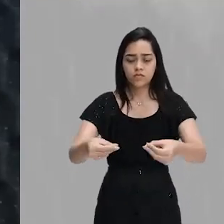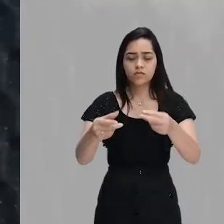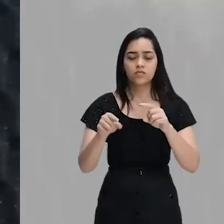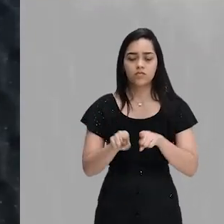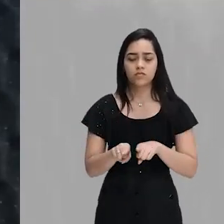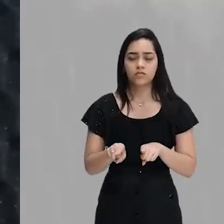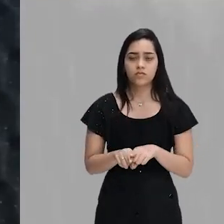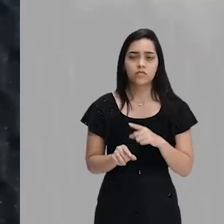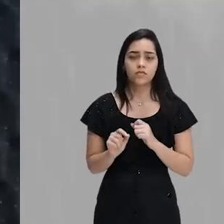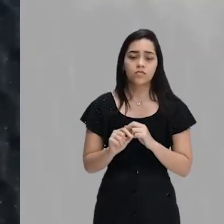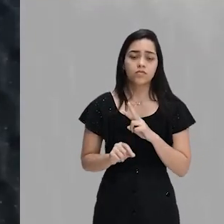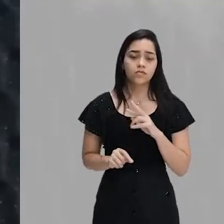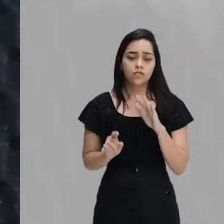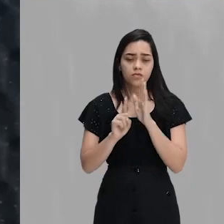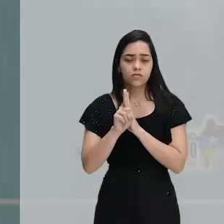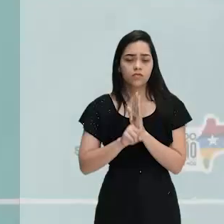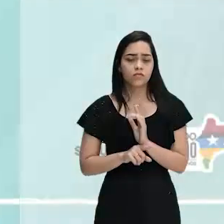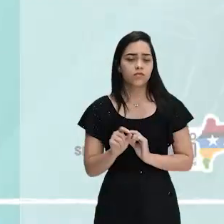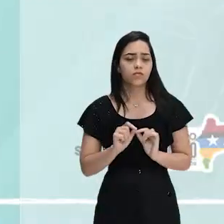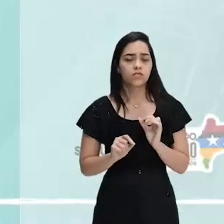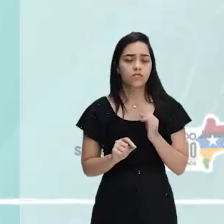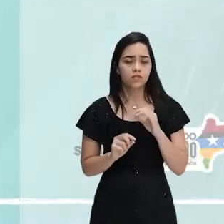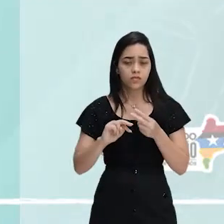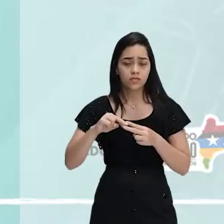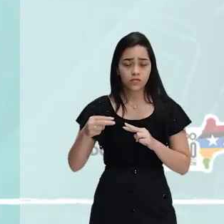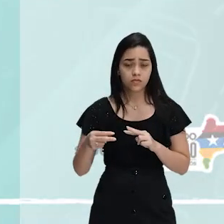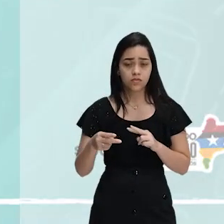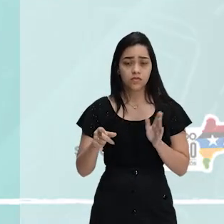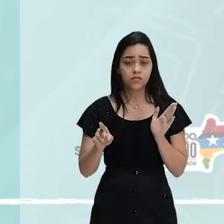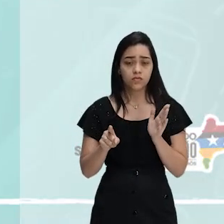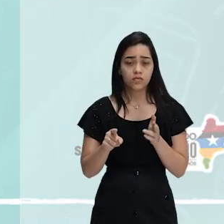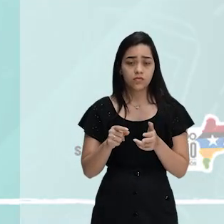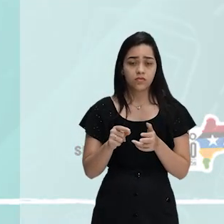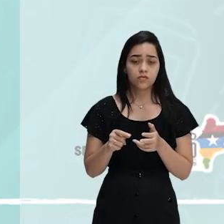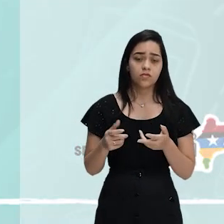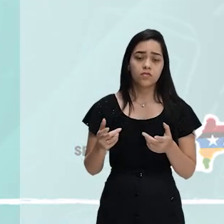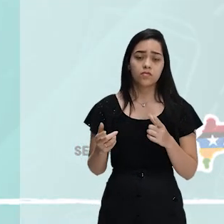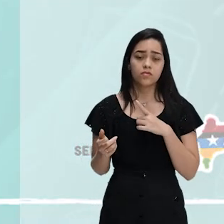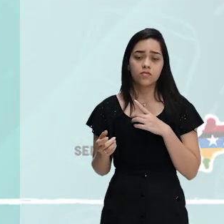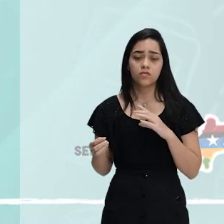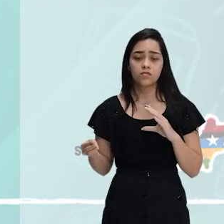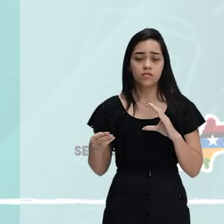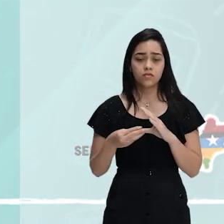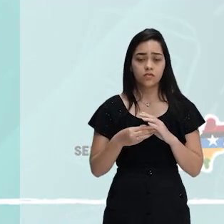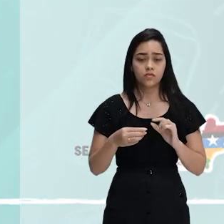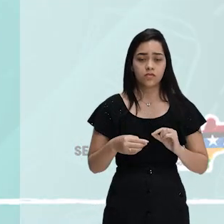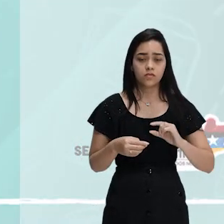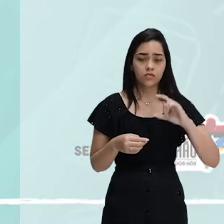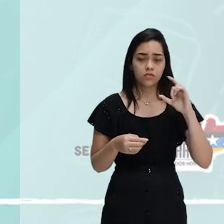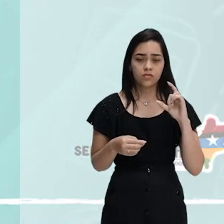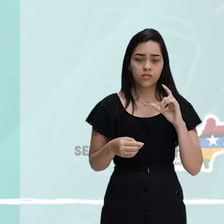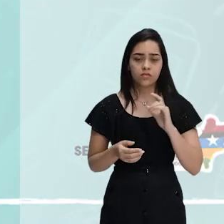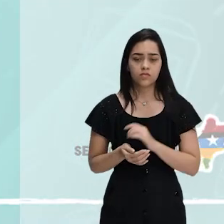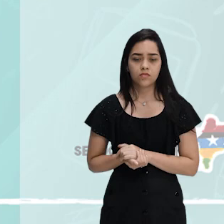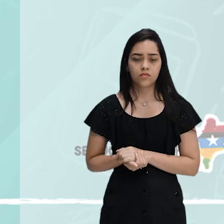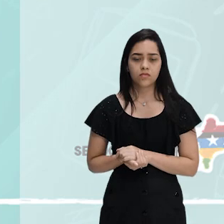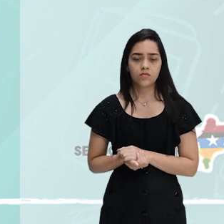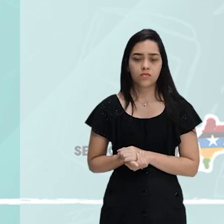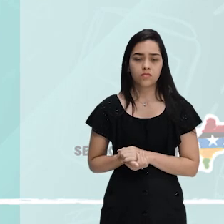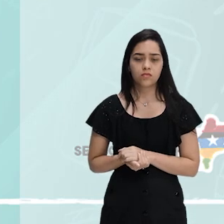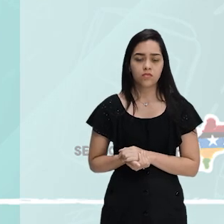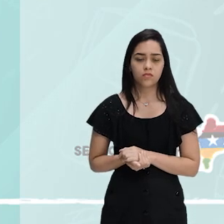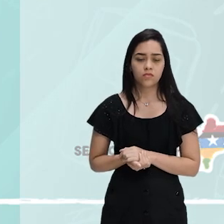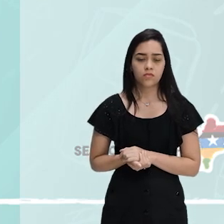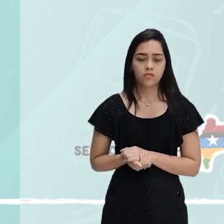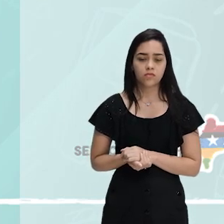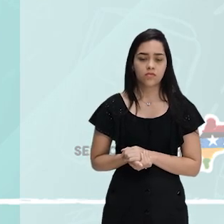checagem também vai verificar se o DNA foi danificado, né? Se a célula aumentou de volume, se o